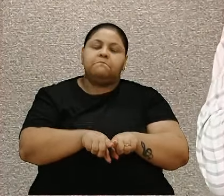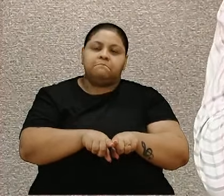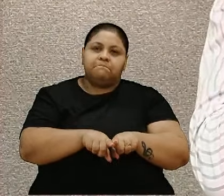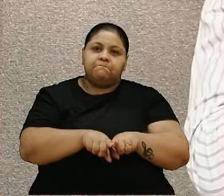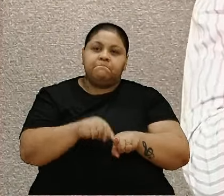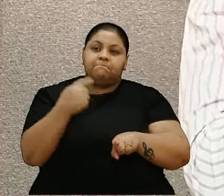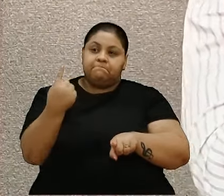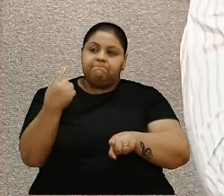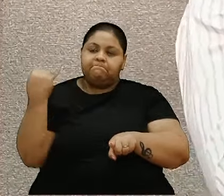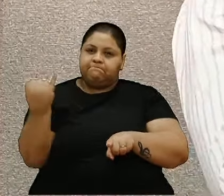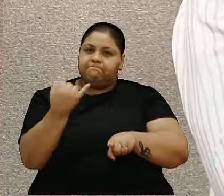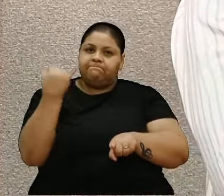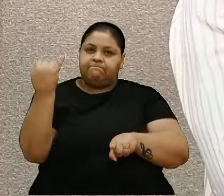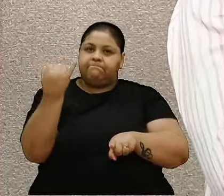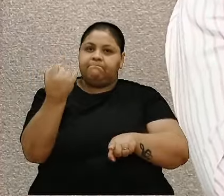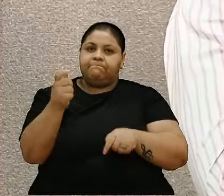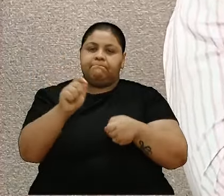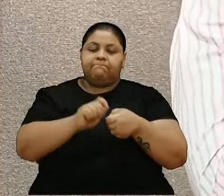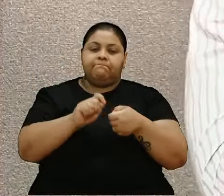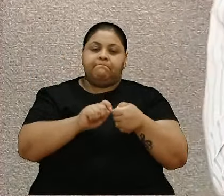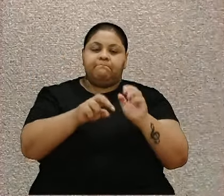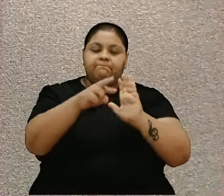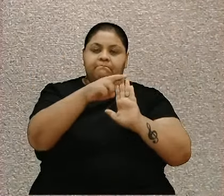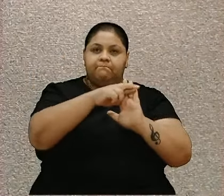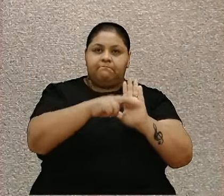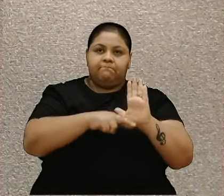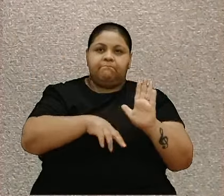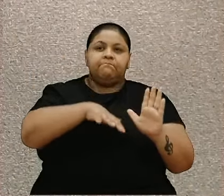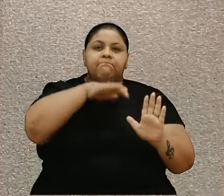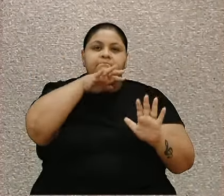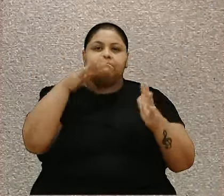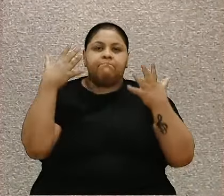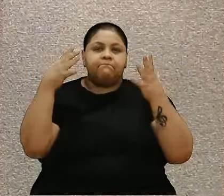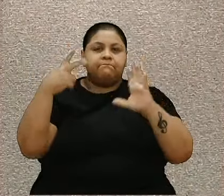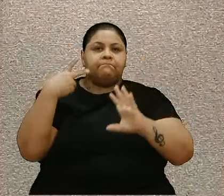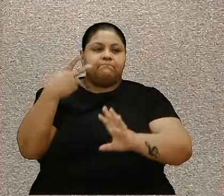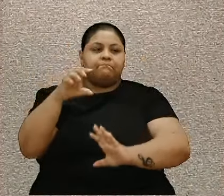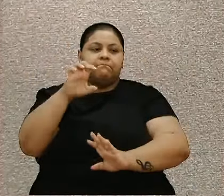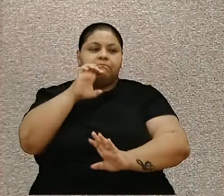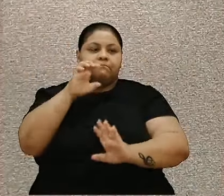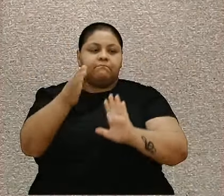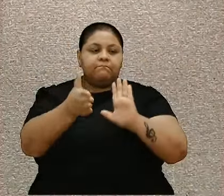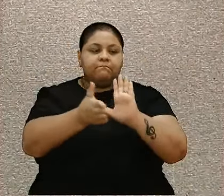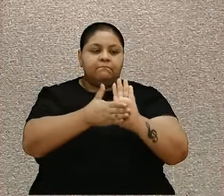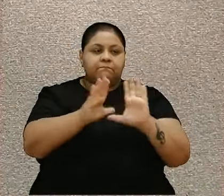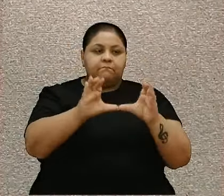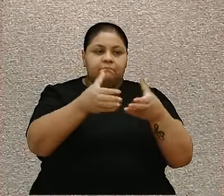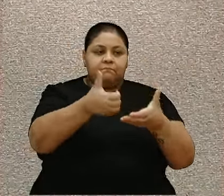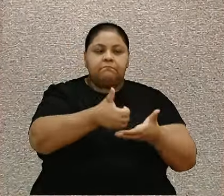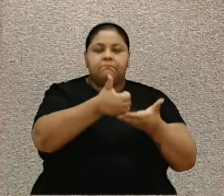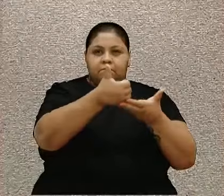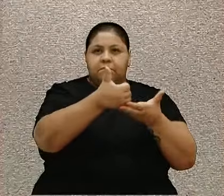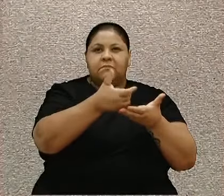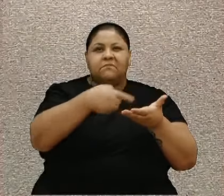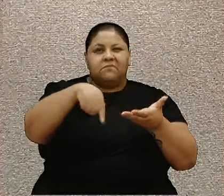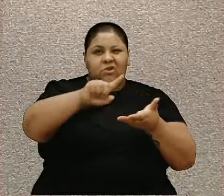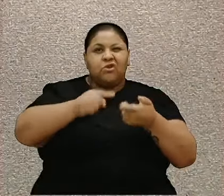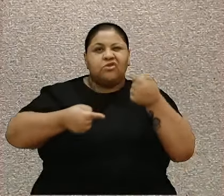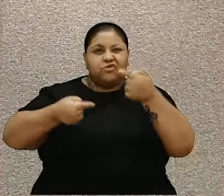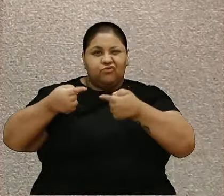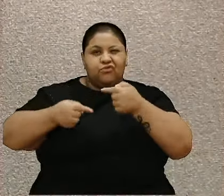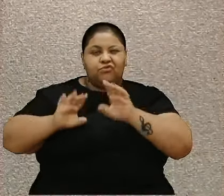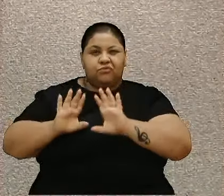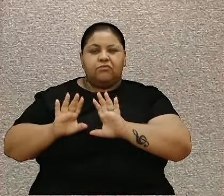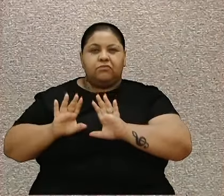coisa importante é quando se faz a regularização fundiária, e parabéns, vereador Estela, por ter proposto essa frente, e aí sim nós iremos discutir